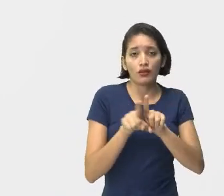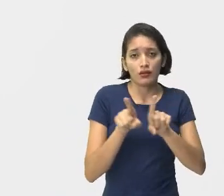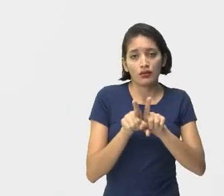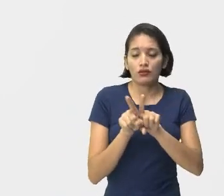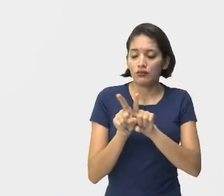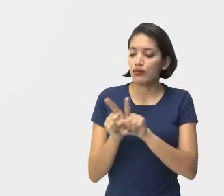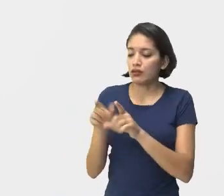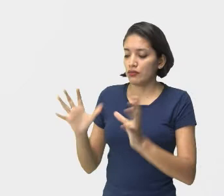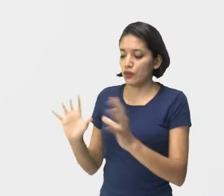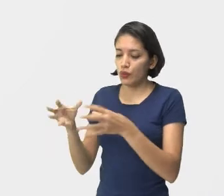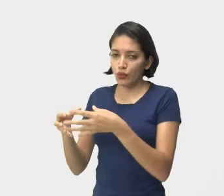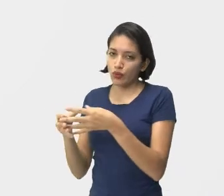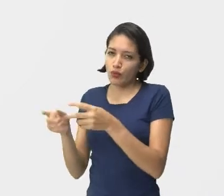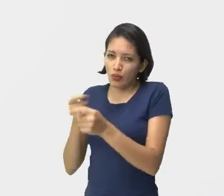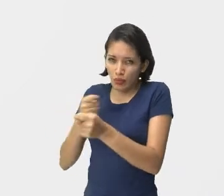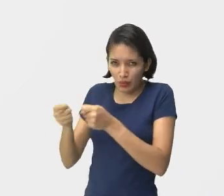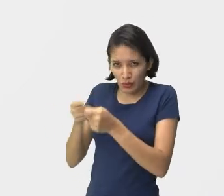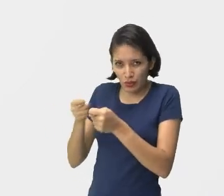se submetem.